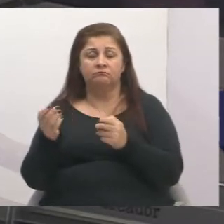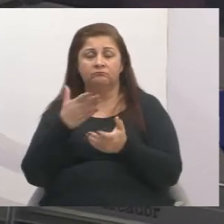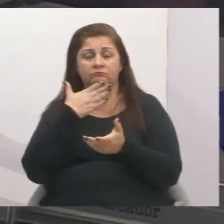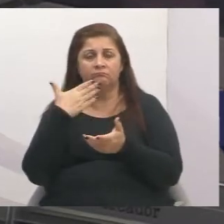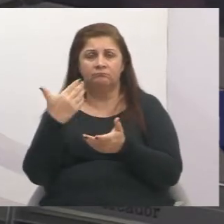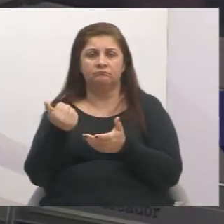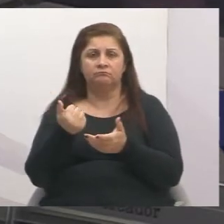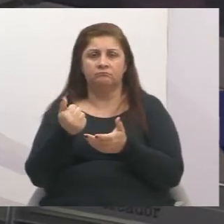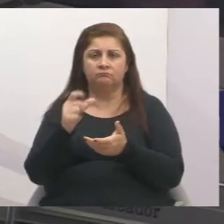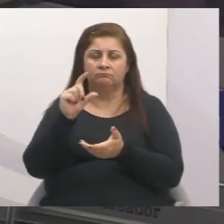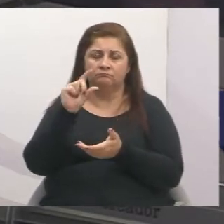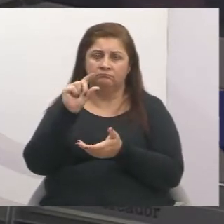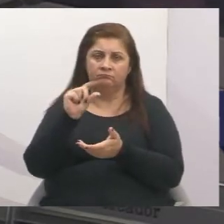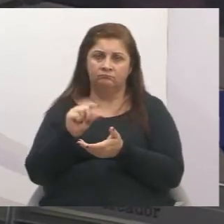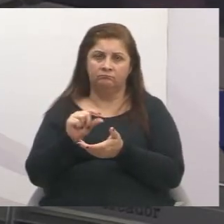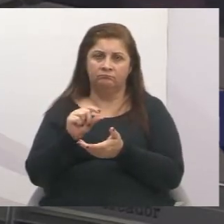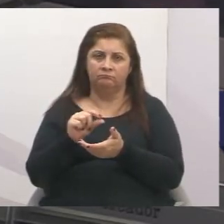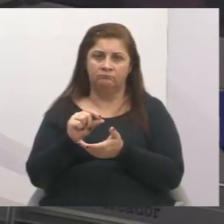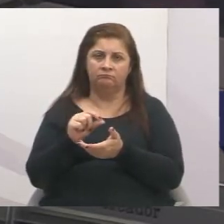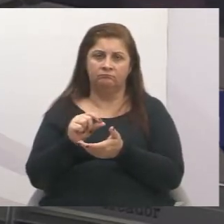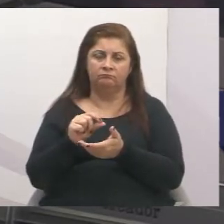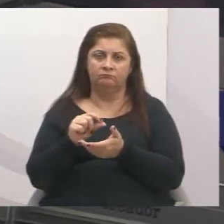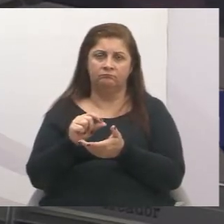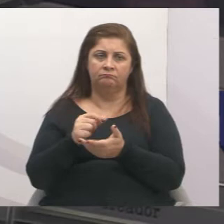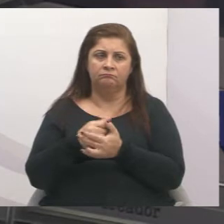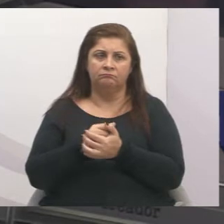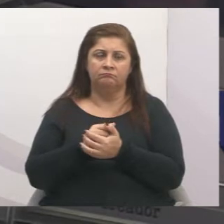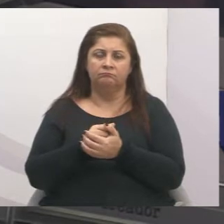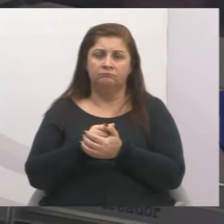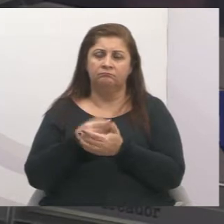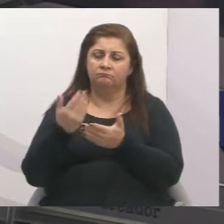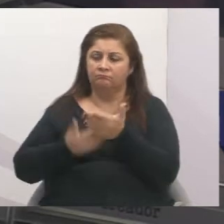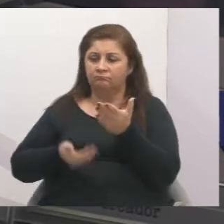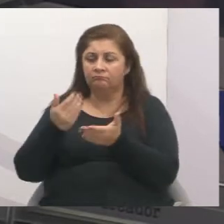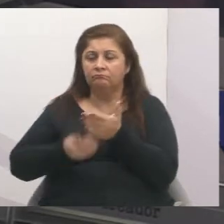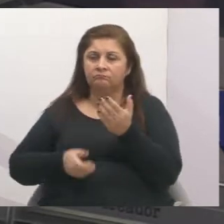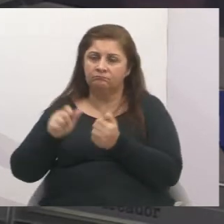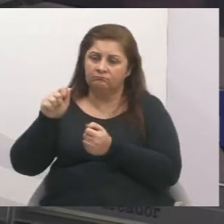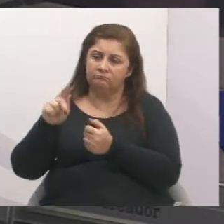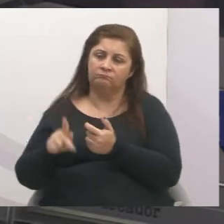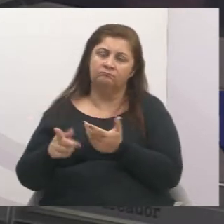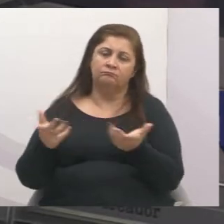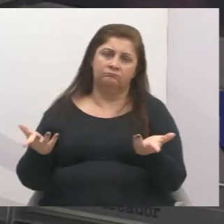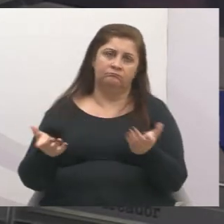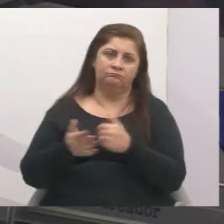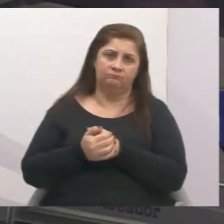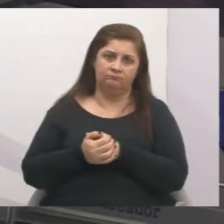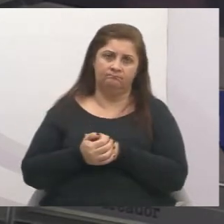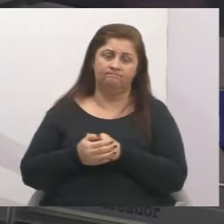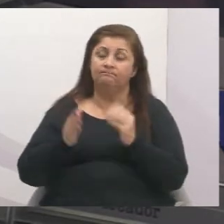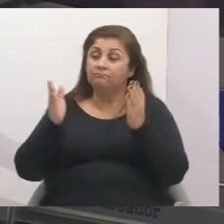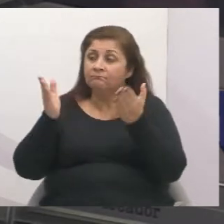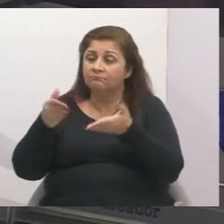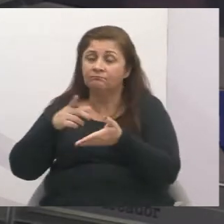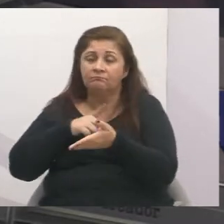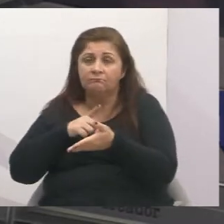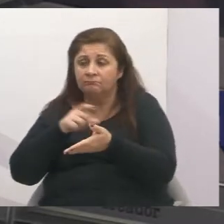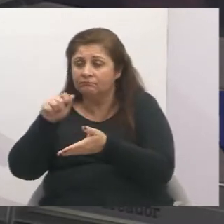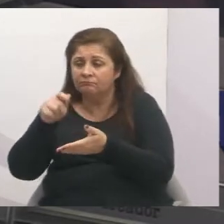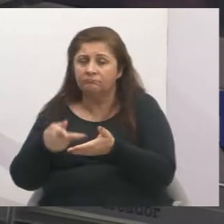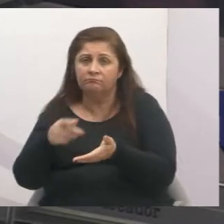para amenizar a aposentadoria daqueles que já estão no sistema.